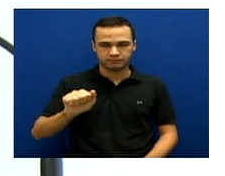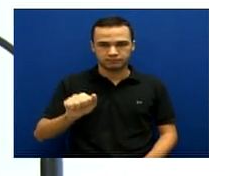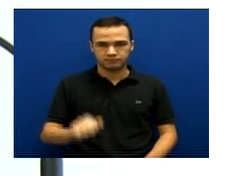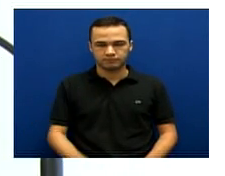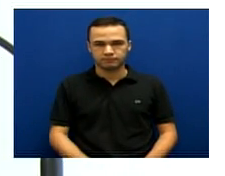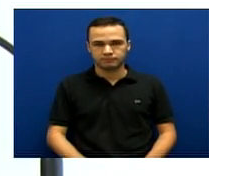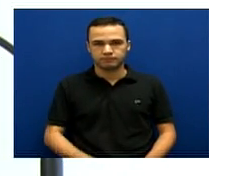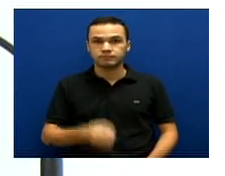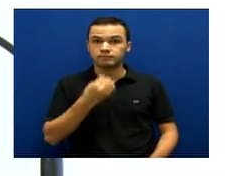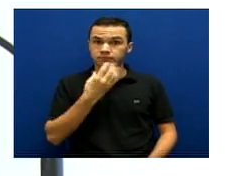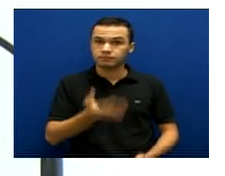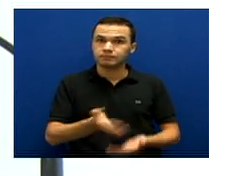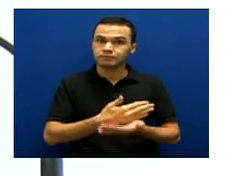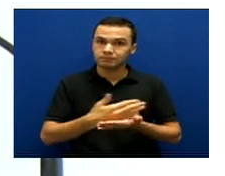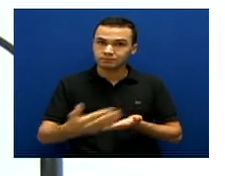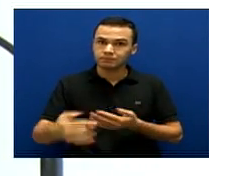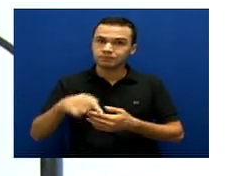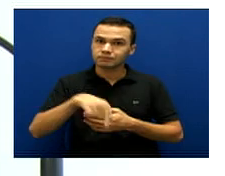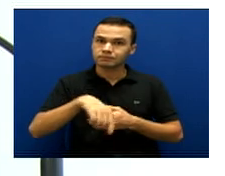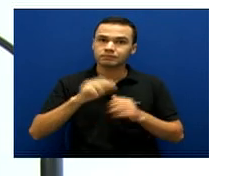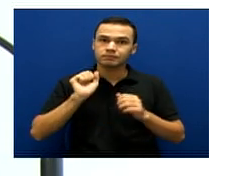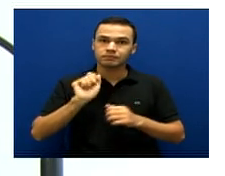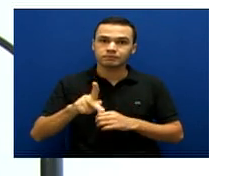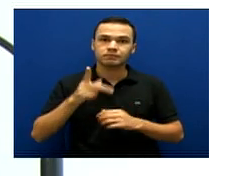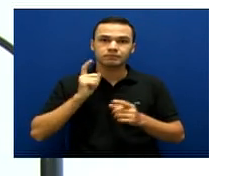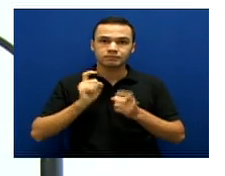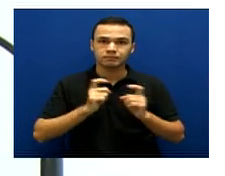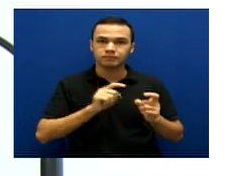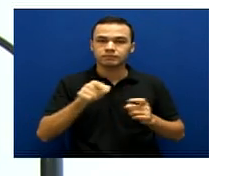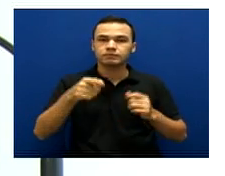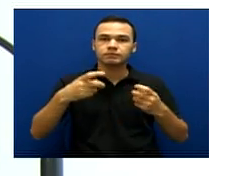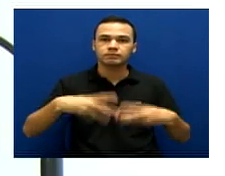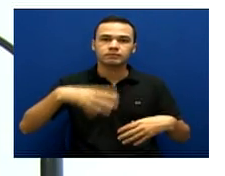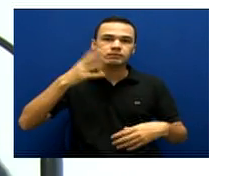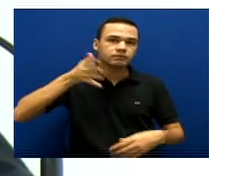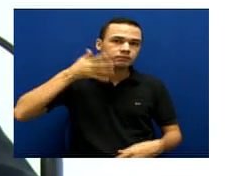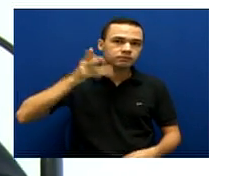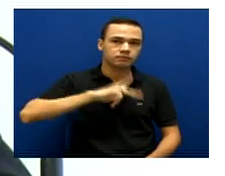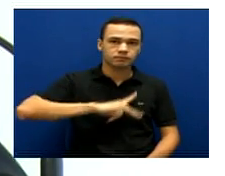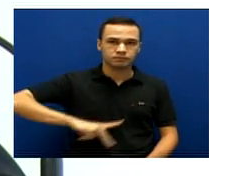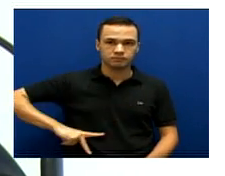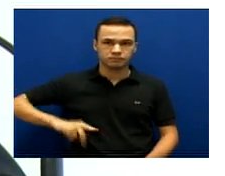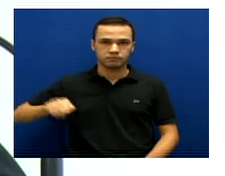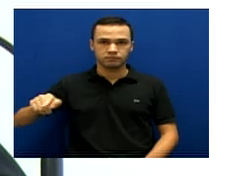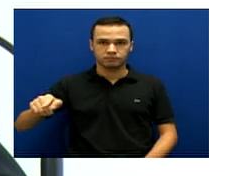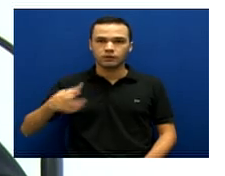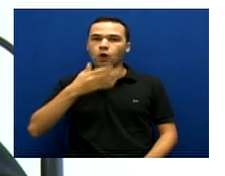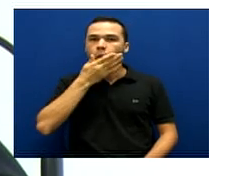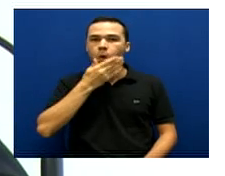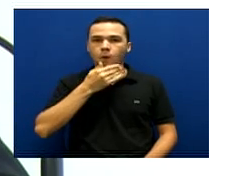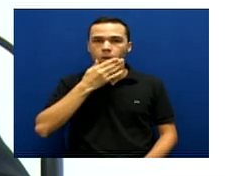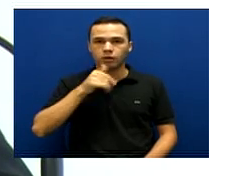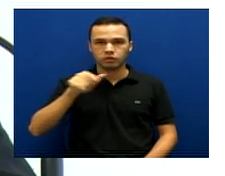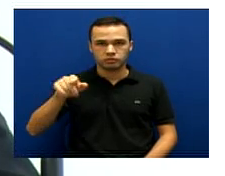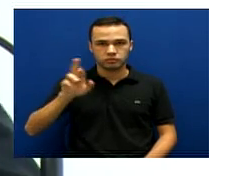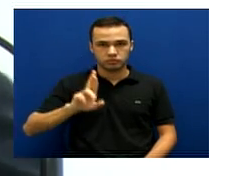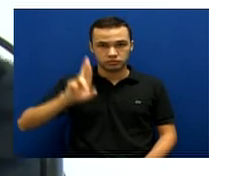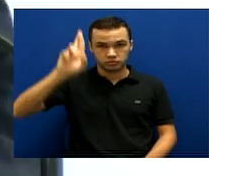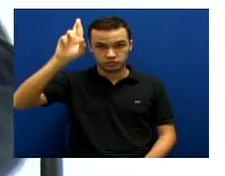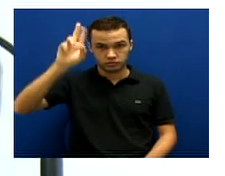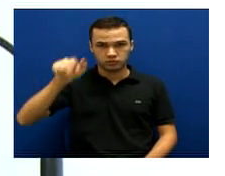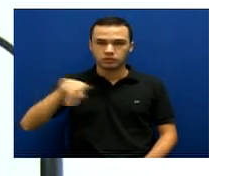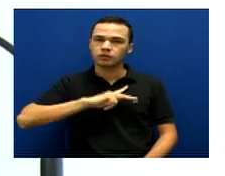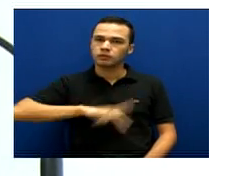para a abertura dessa audiência portanto fará uso da palavra o presidente desta comissão de economia e